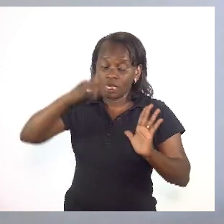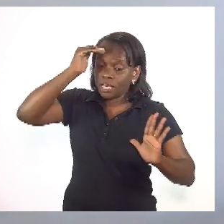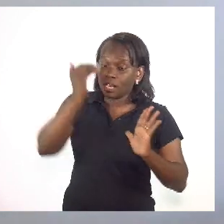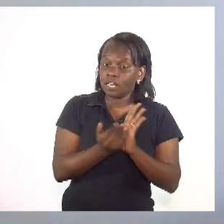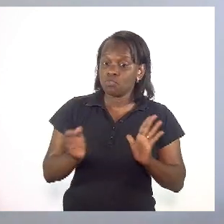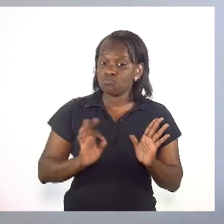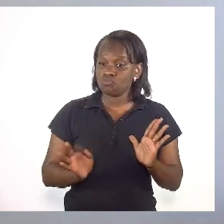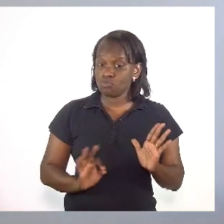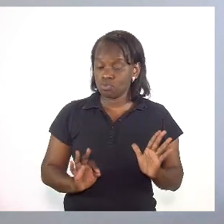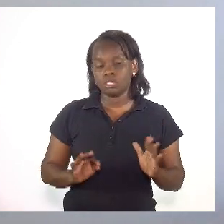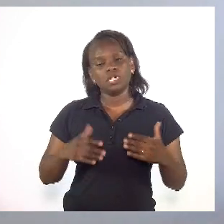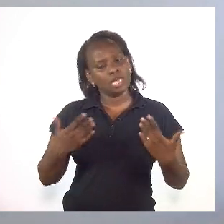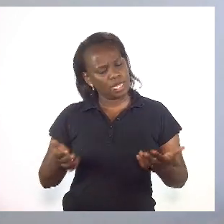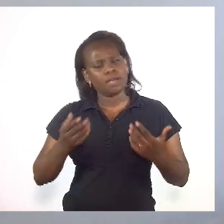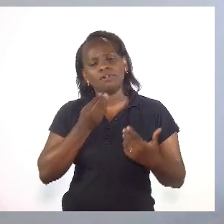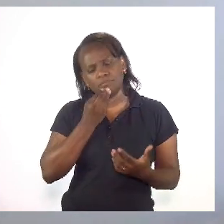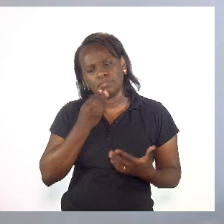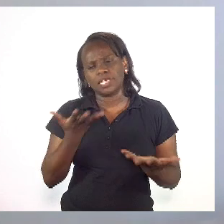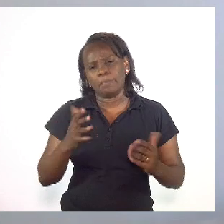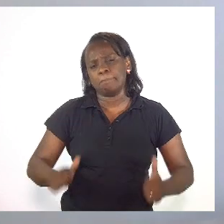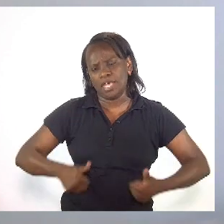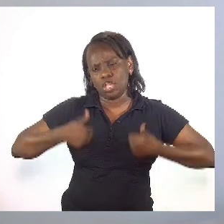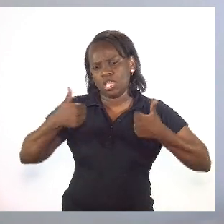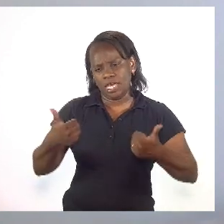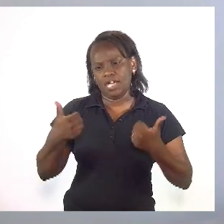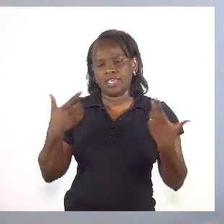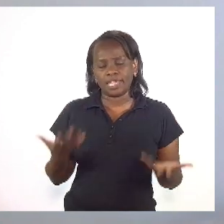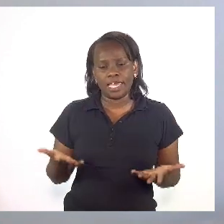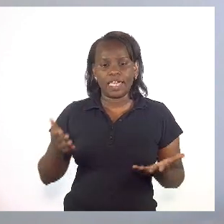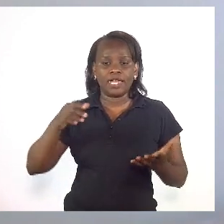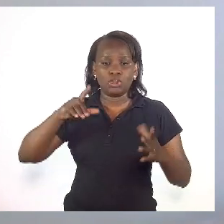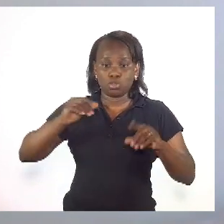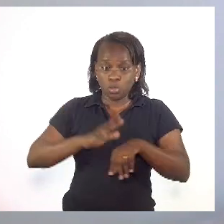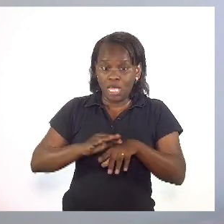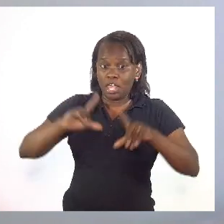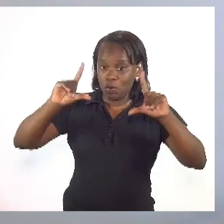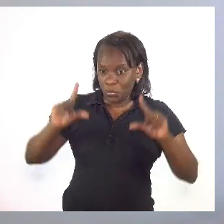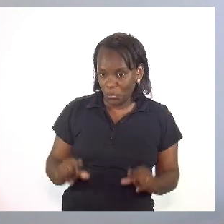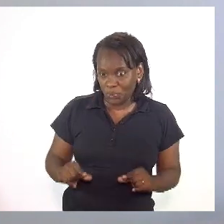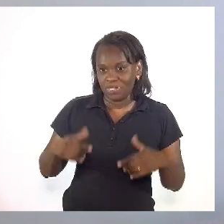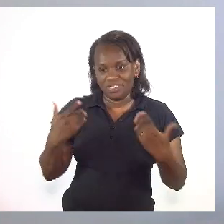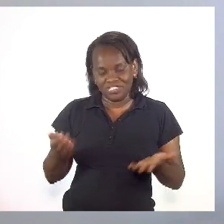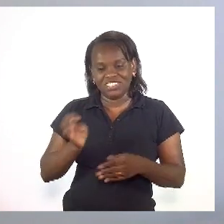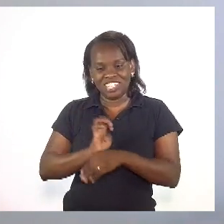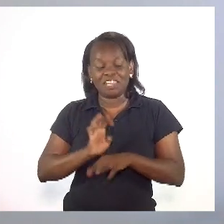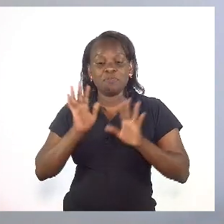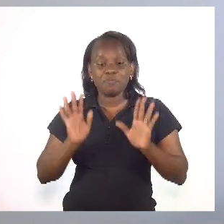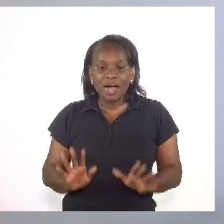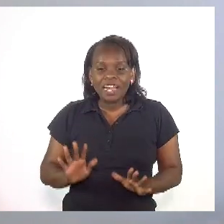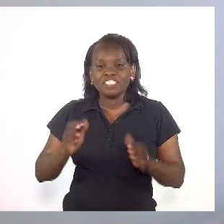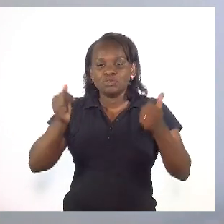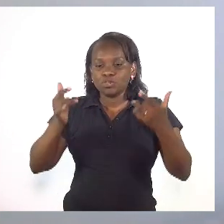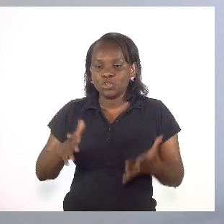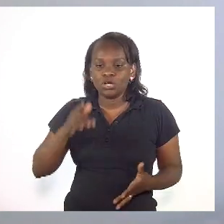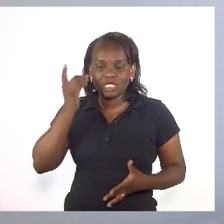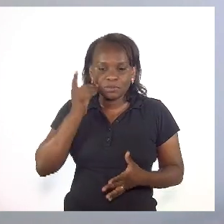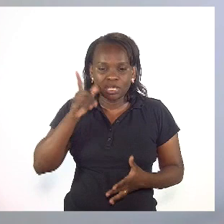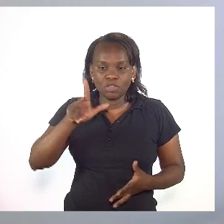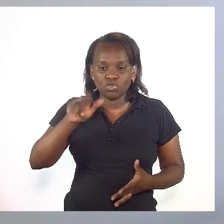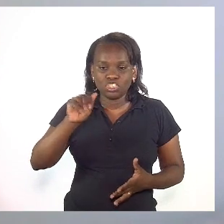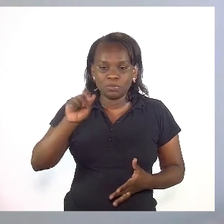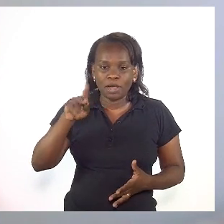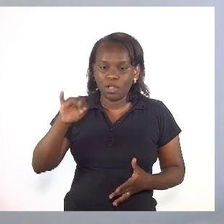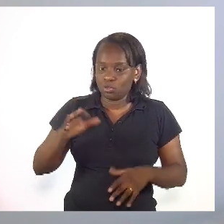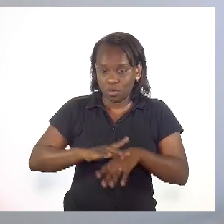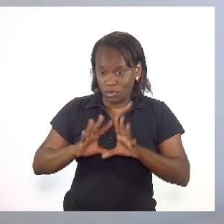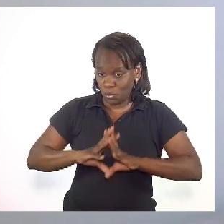É óbvio que nós queremos melhorar e nós queremos ficar menos doentes enquanto Estado, mas, como bem disse o deputado Luiz Paulo, a doença não